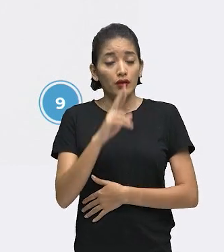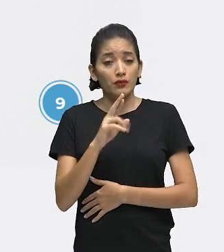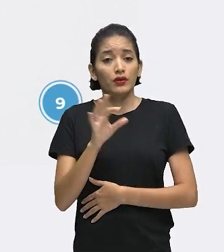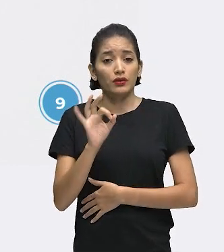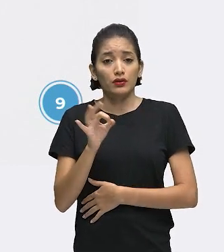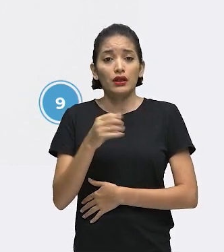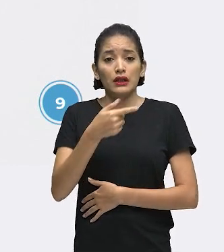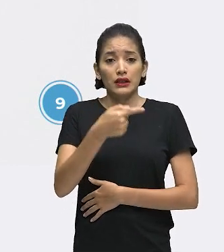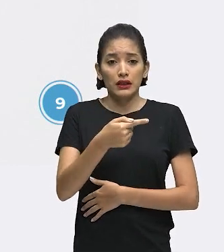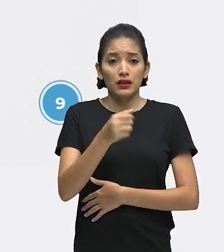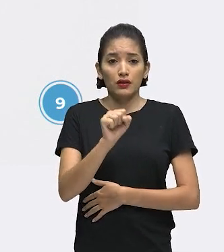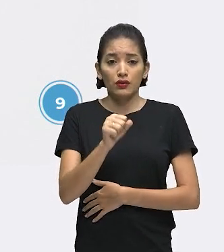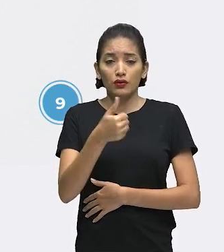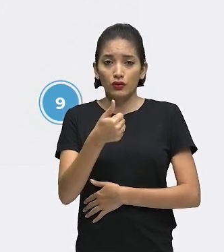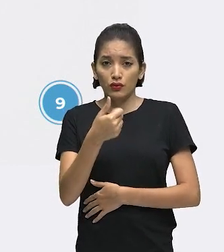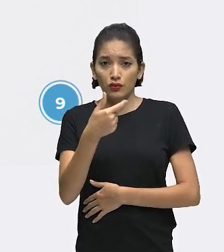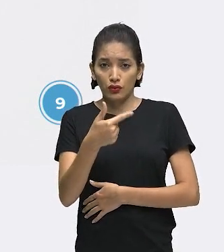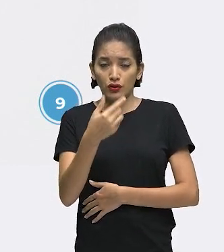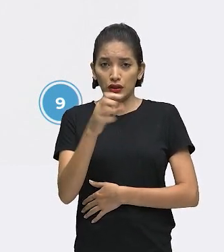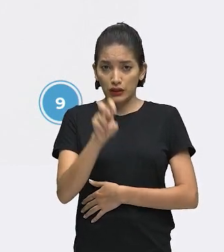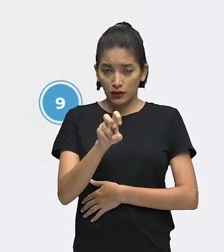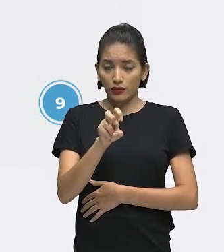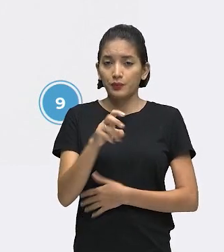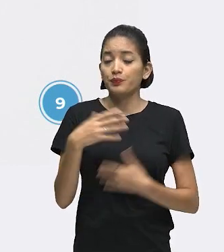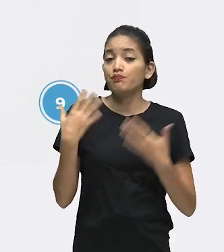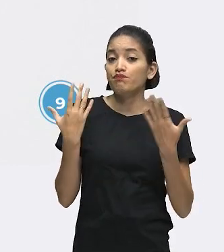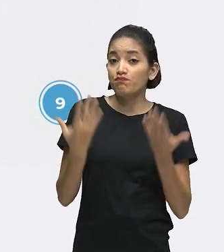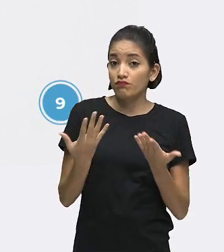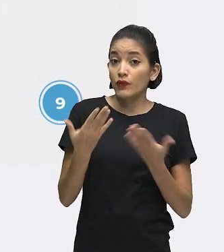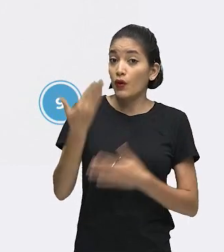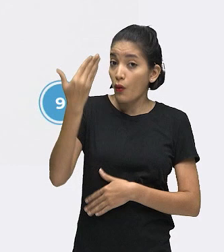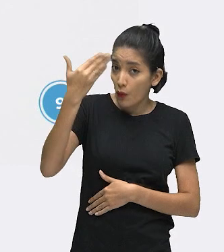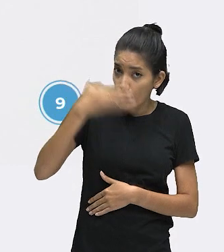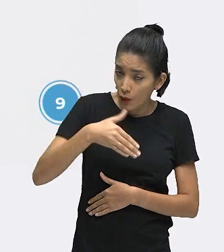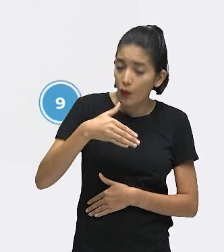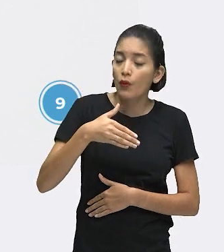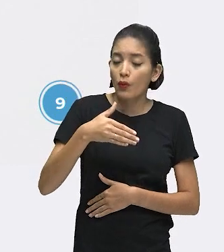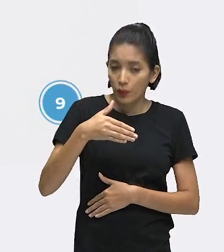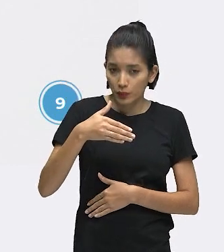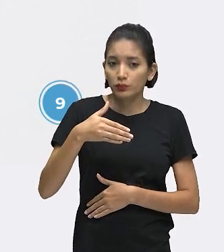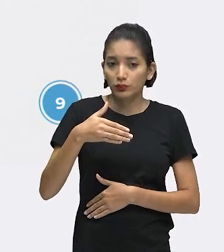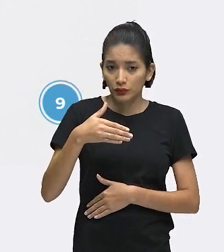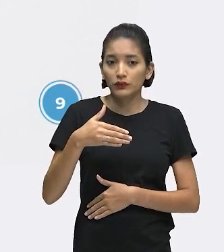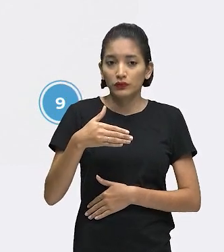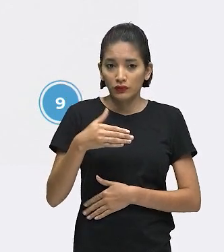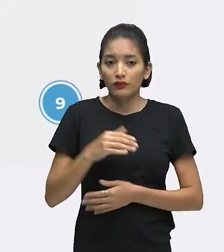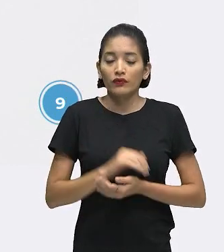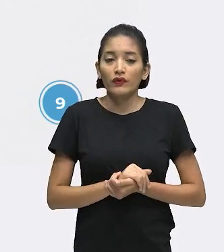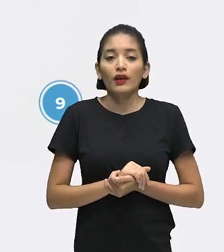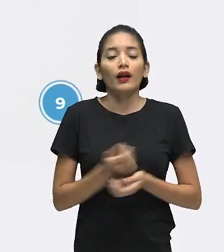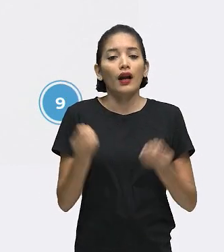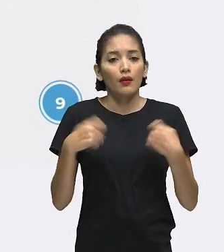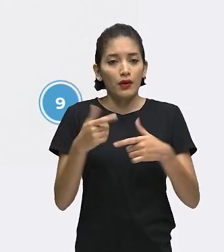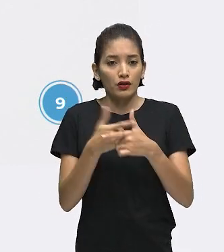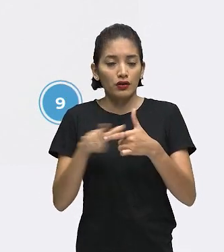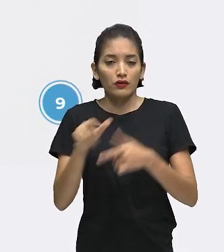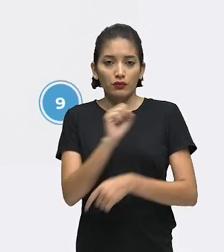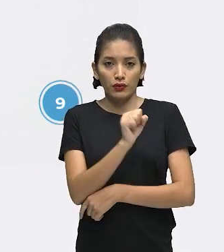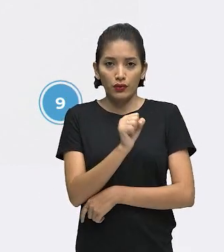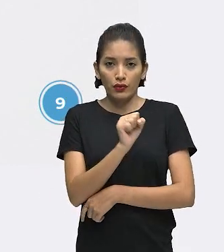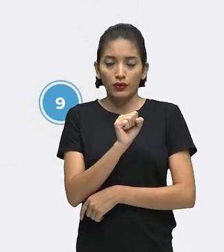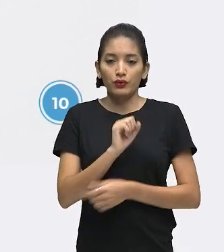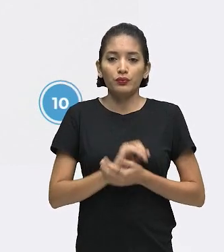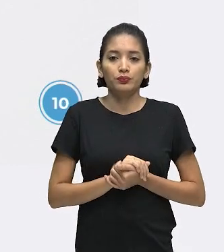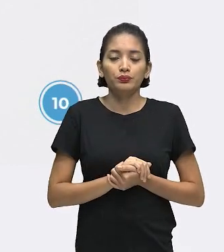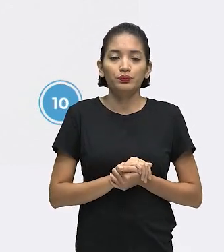ó, dá um valor exato, portanto, só comprovando aí que o 625.000 é divisível por 8.